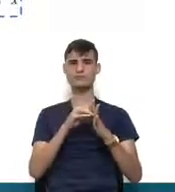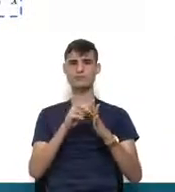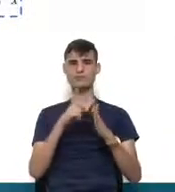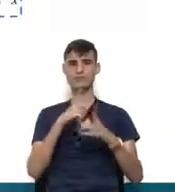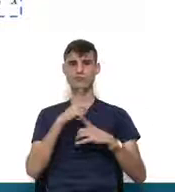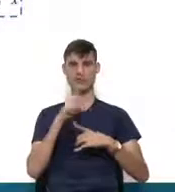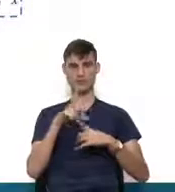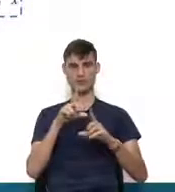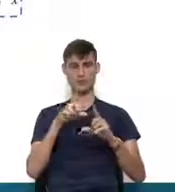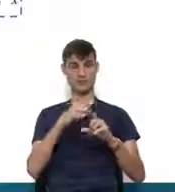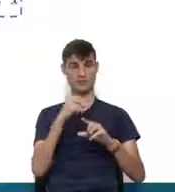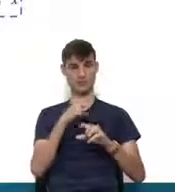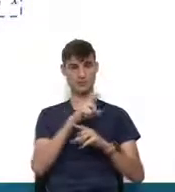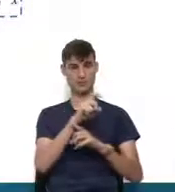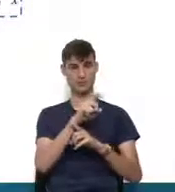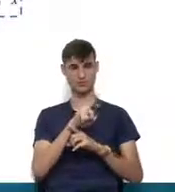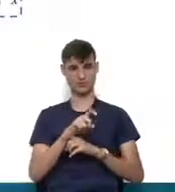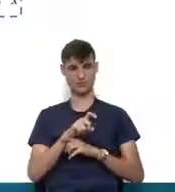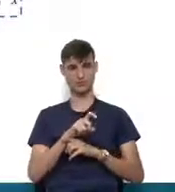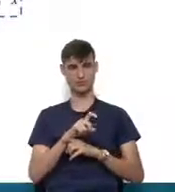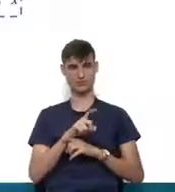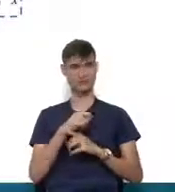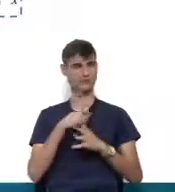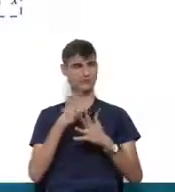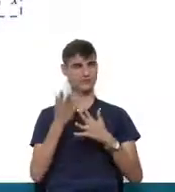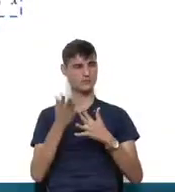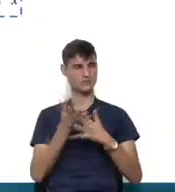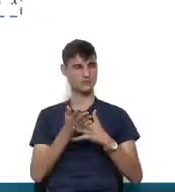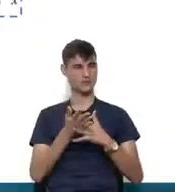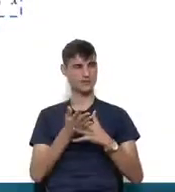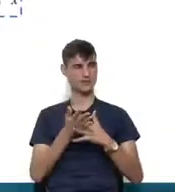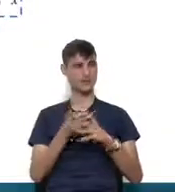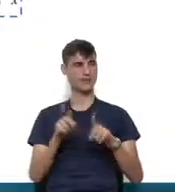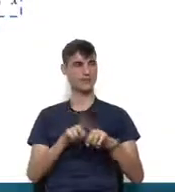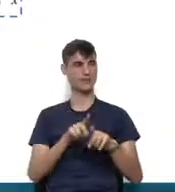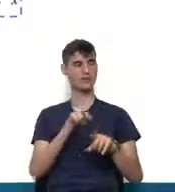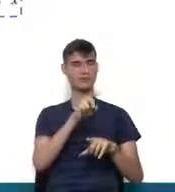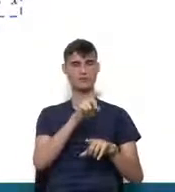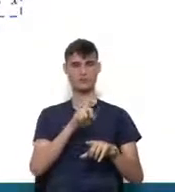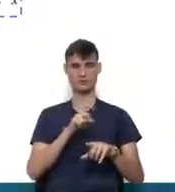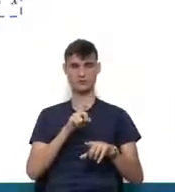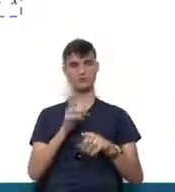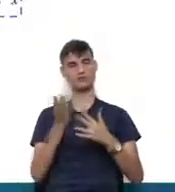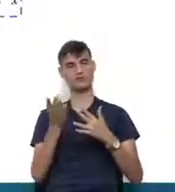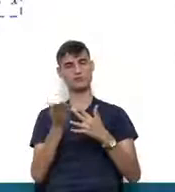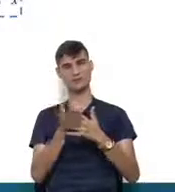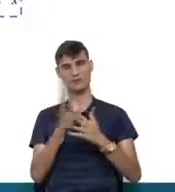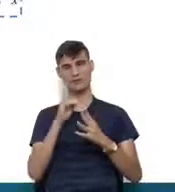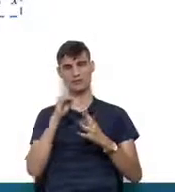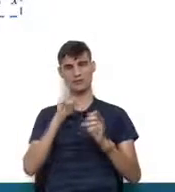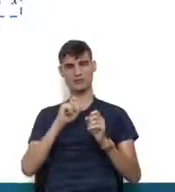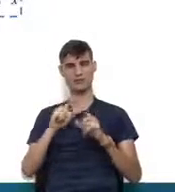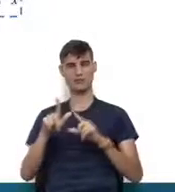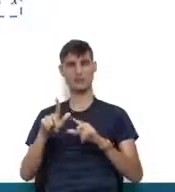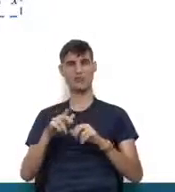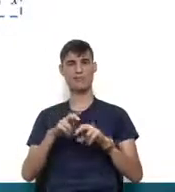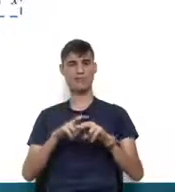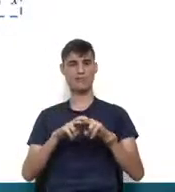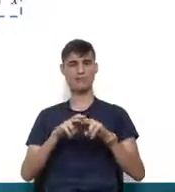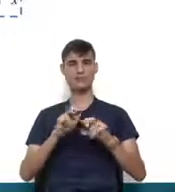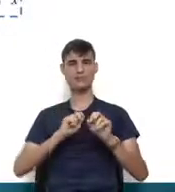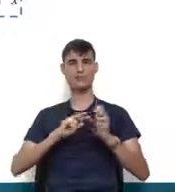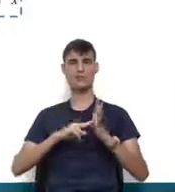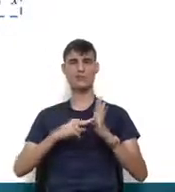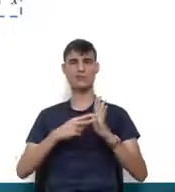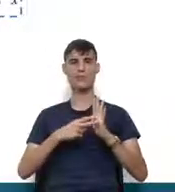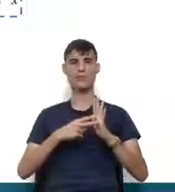ela vai ser menos x neste intervalo e ela vai ser x neste intervalo. Ou seja,